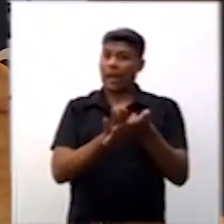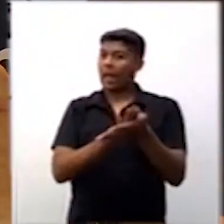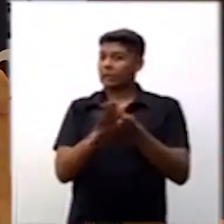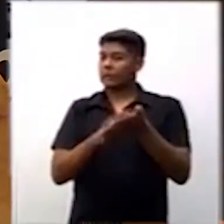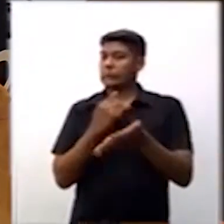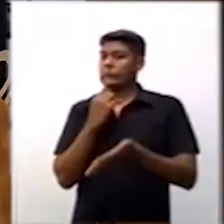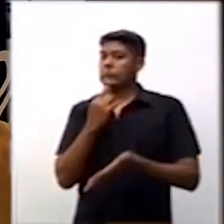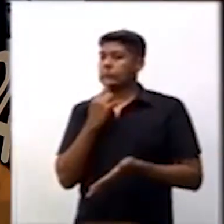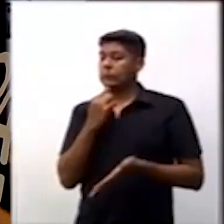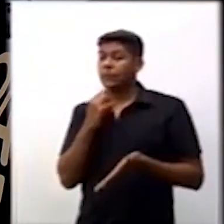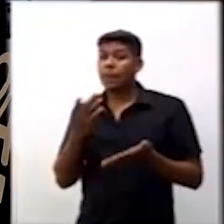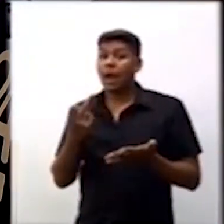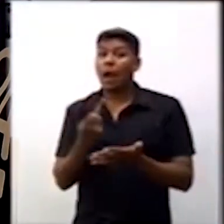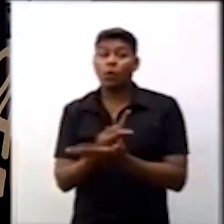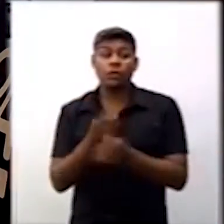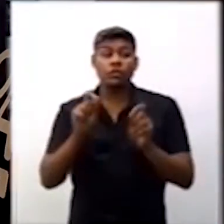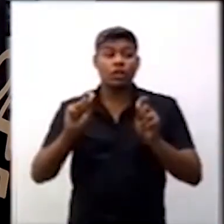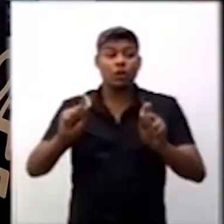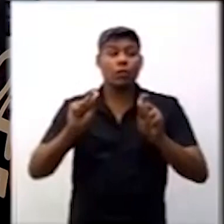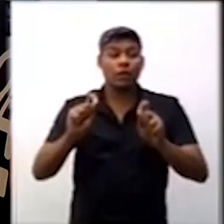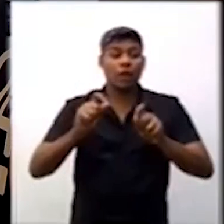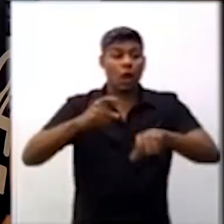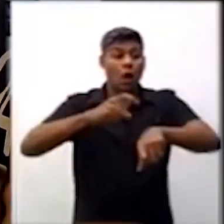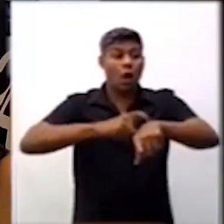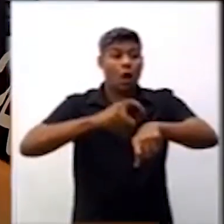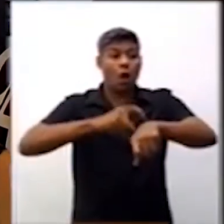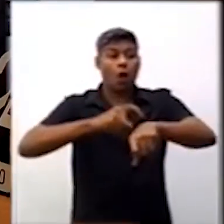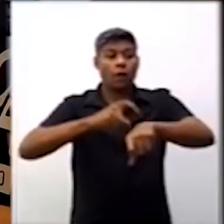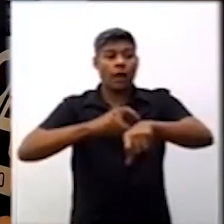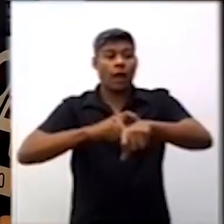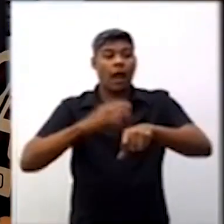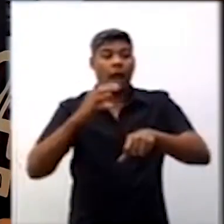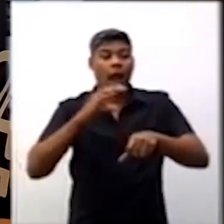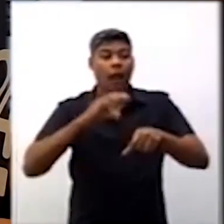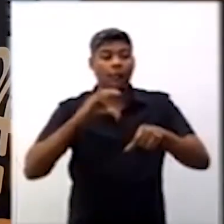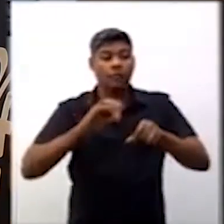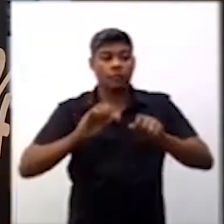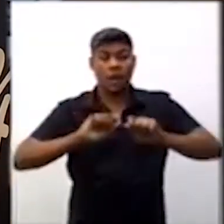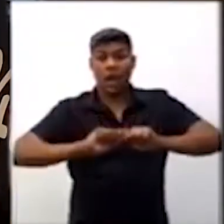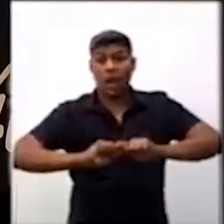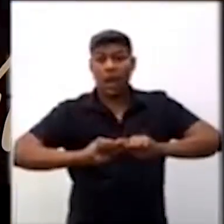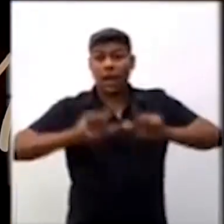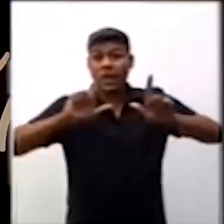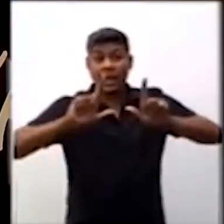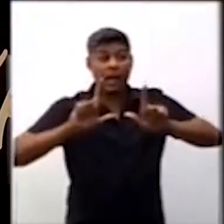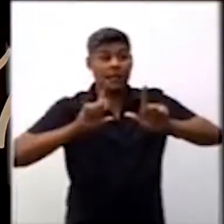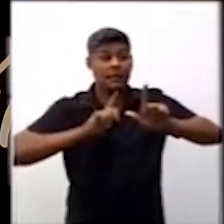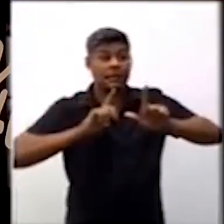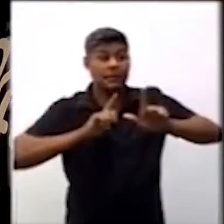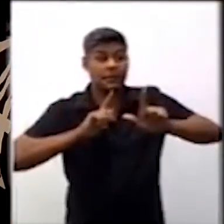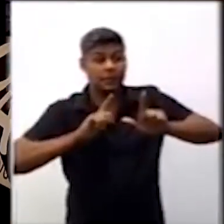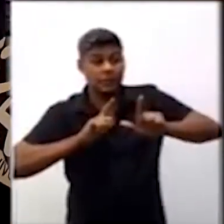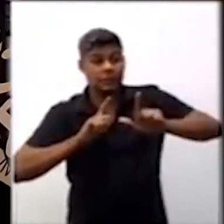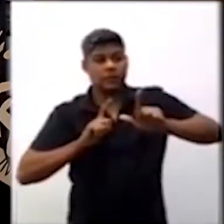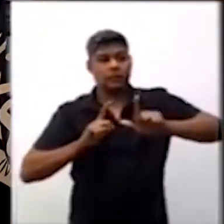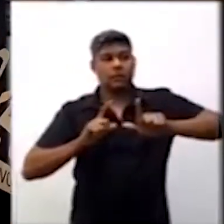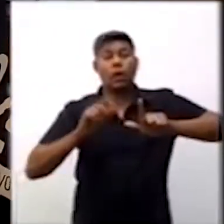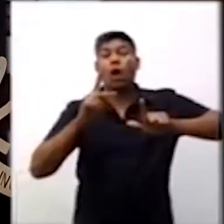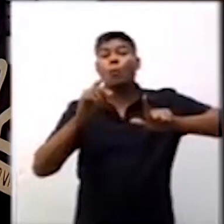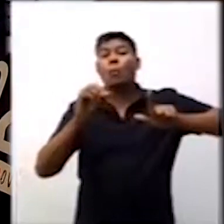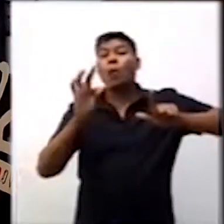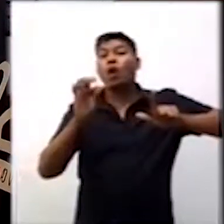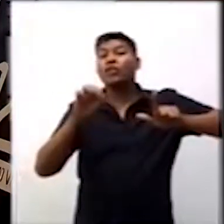aí repara o que vai acontecer. Na hora em que você acionar o circuito, você vai estar disponibilizando tanto o